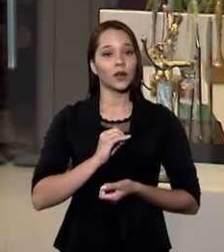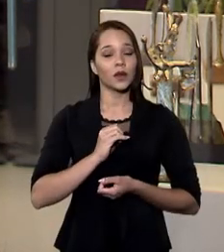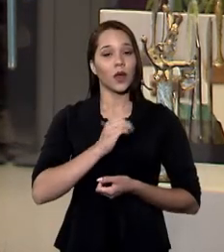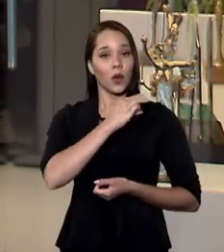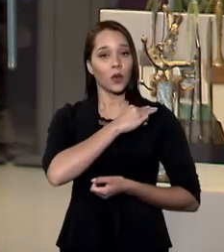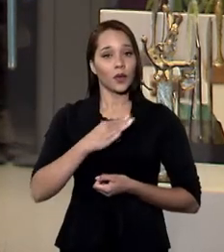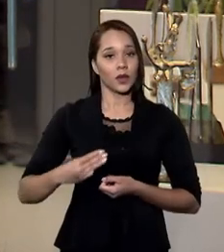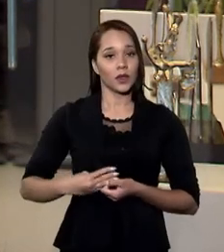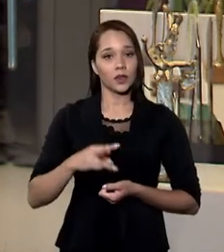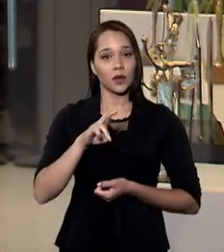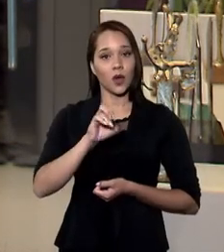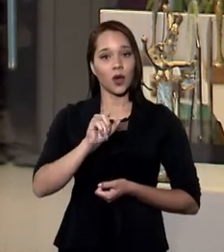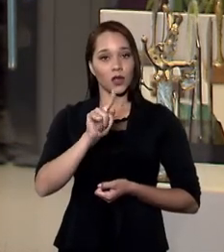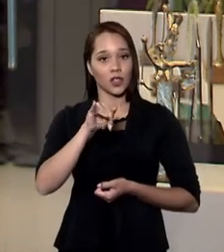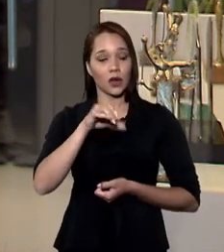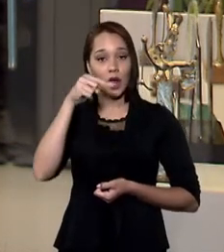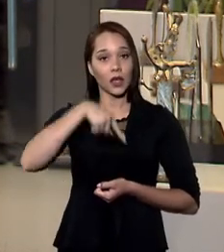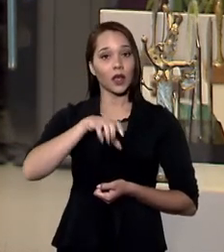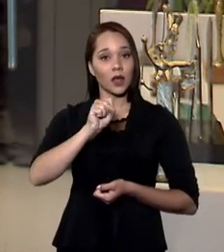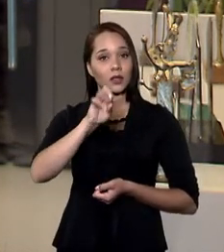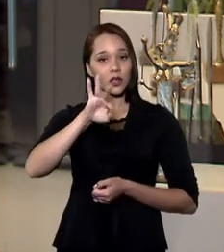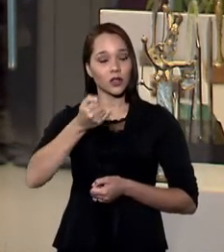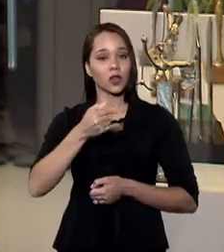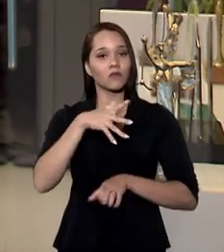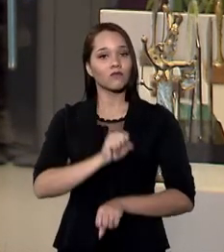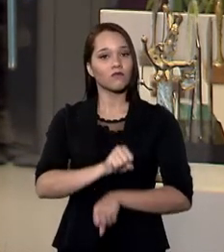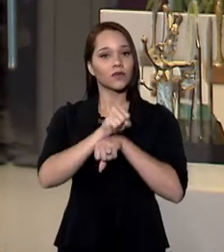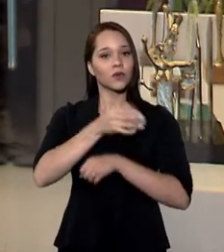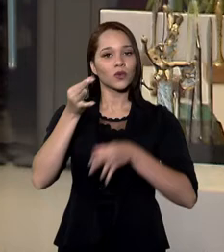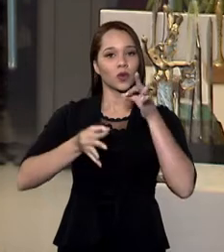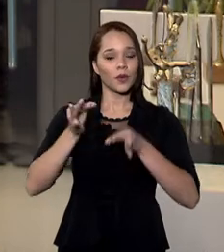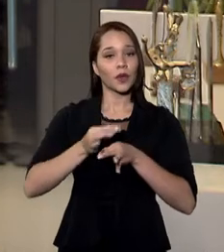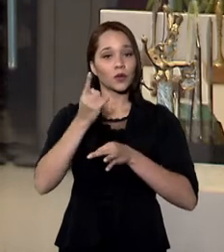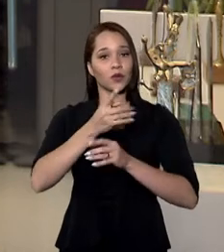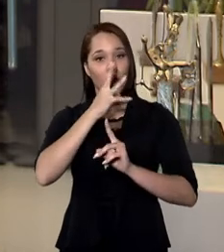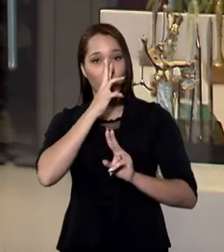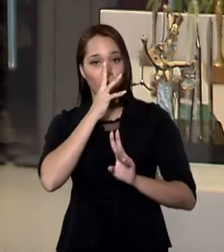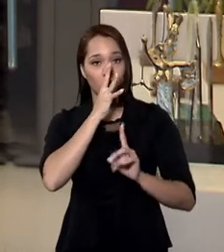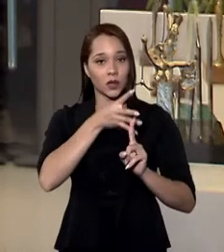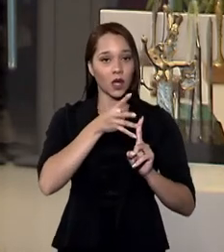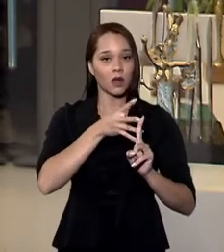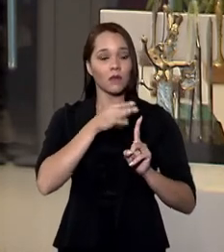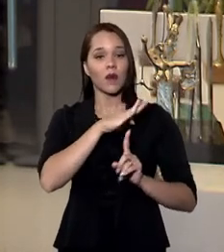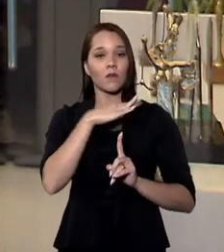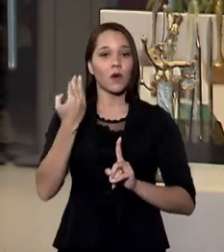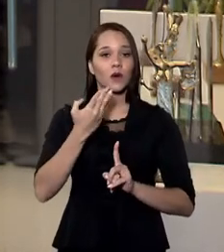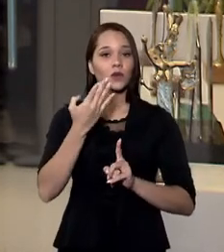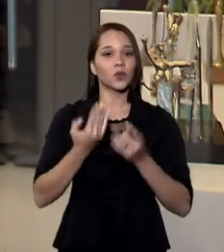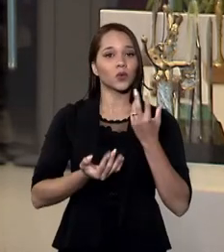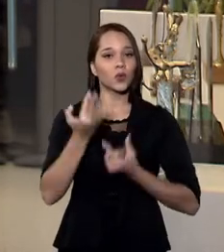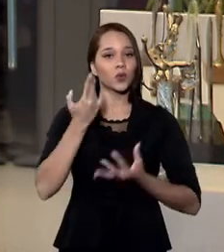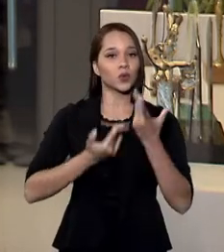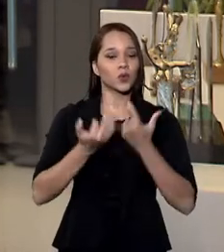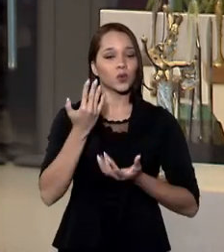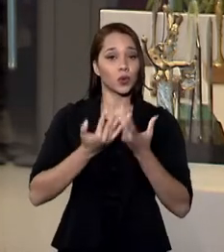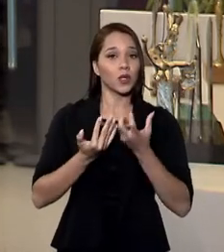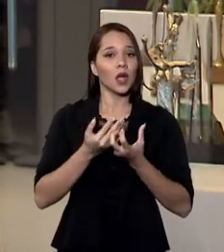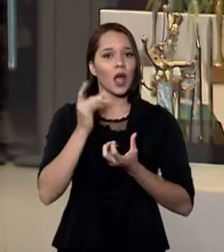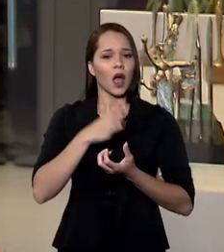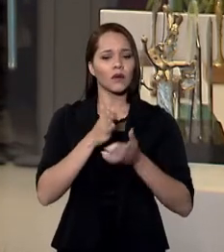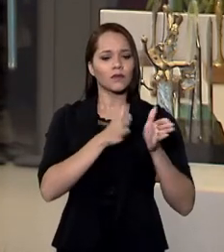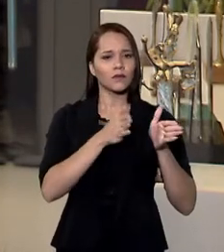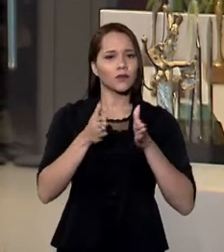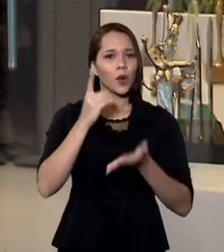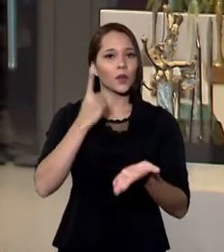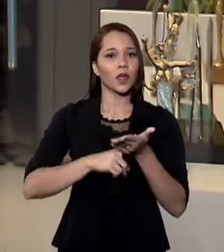Olá, o ministro Rogério Schietti Cruz, aqui do STJ, suspendeu o julgamento de um dos acusados pelas mortes no incêndio da Boate Kiss. A